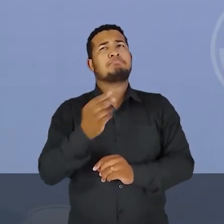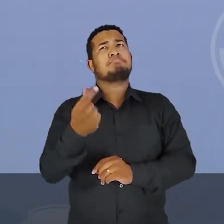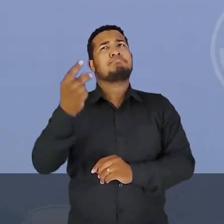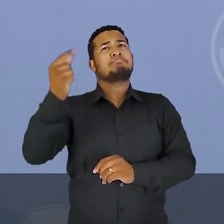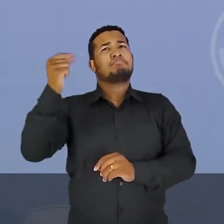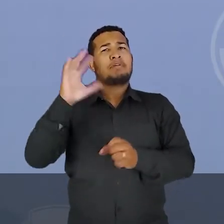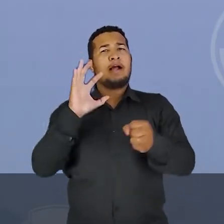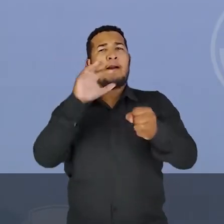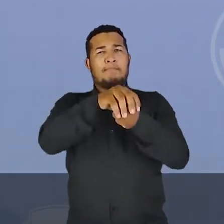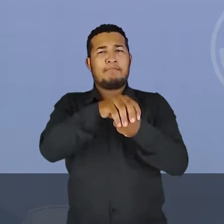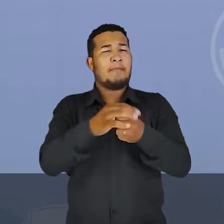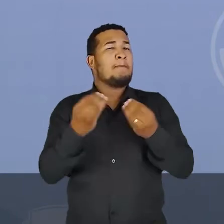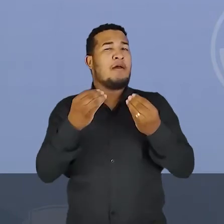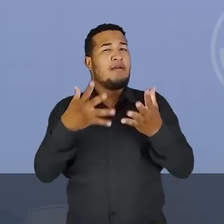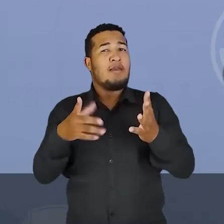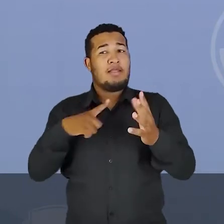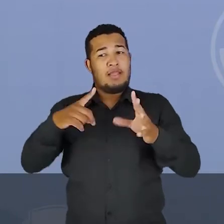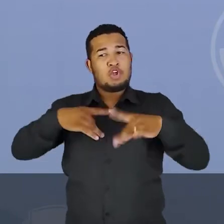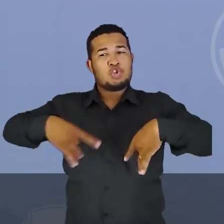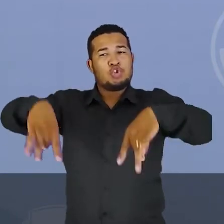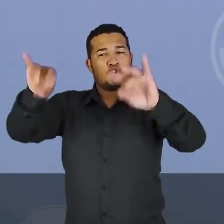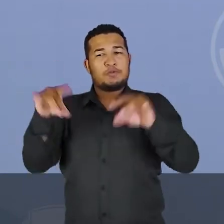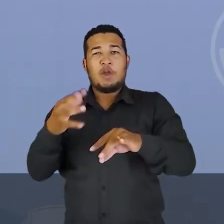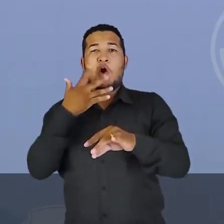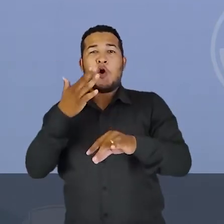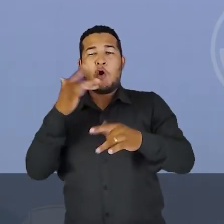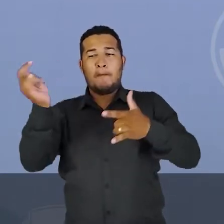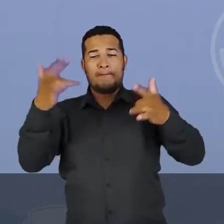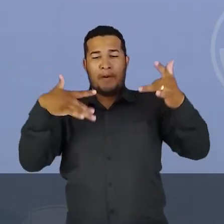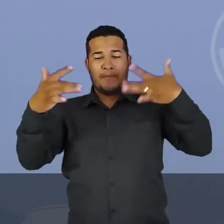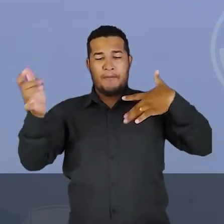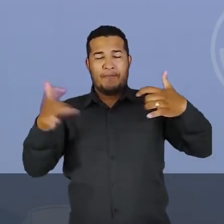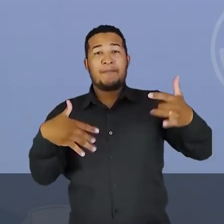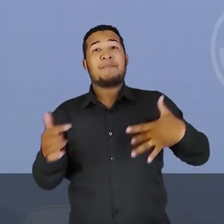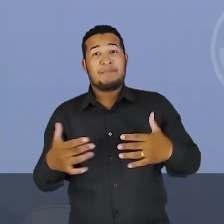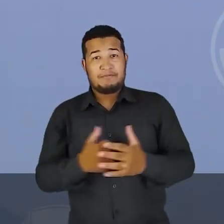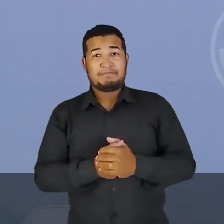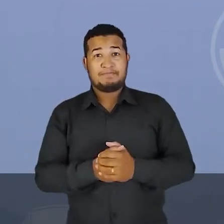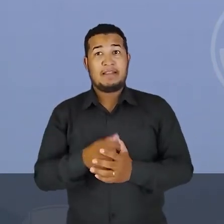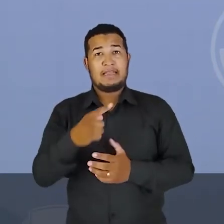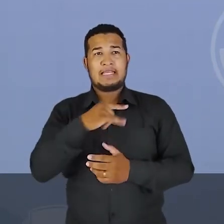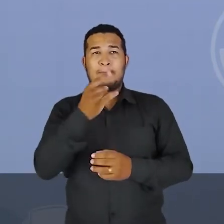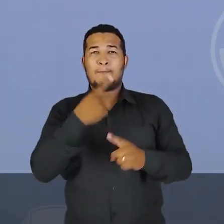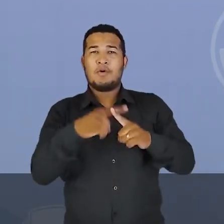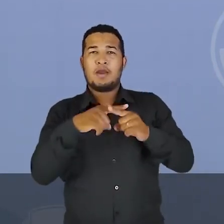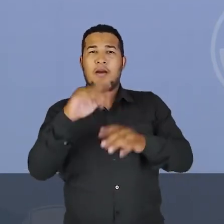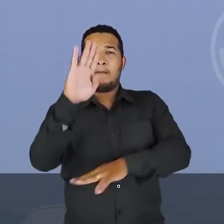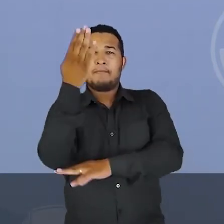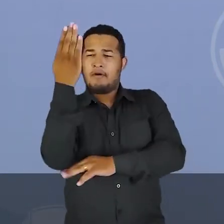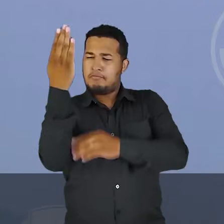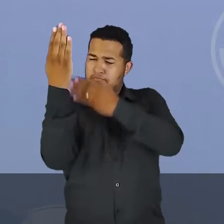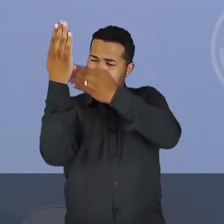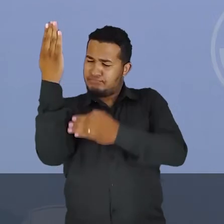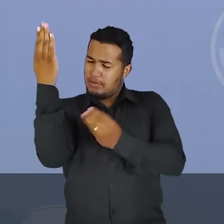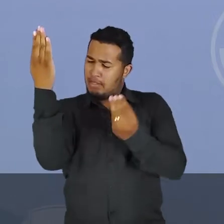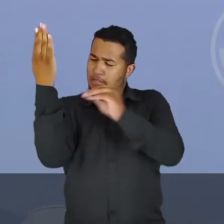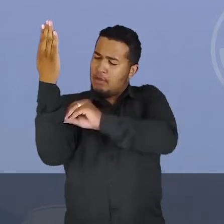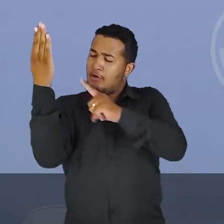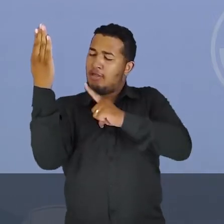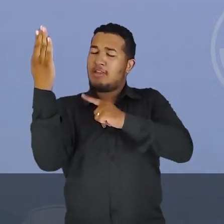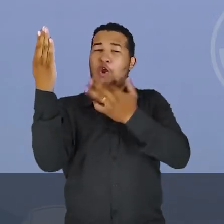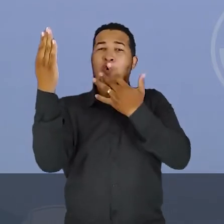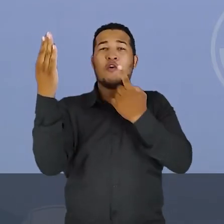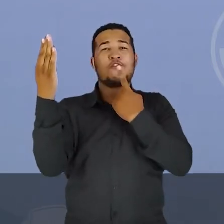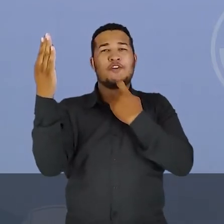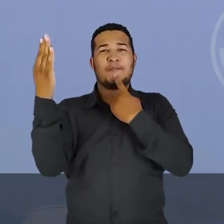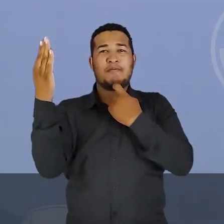colonização portuguesa para tingir as roupas. Então, ele tem uma substância de cor vermelha que era utilizada para tingir as roupas,